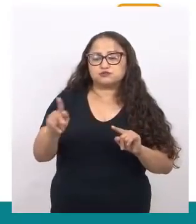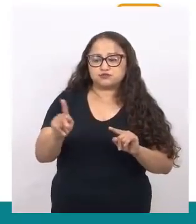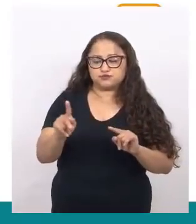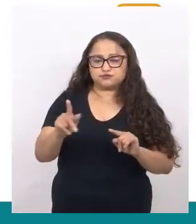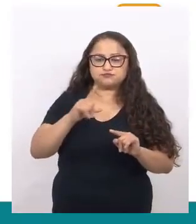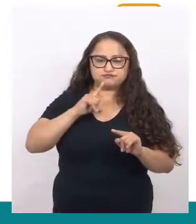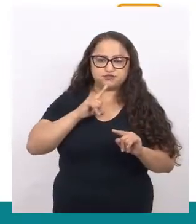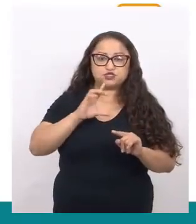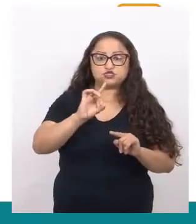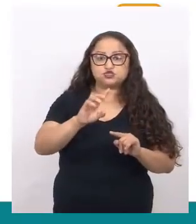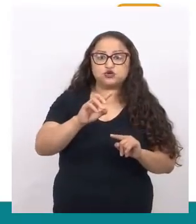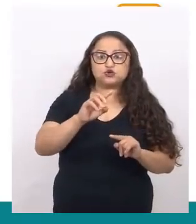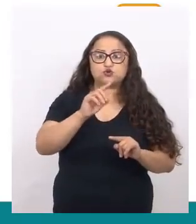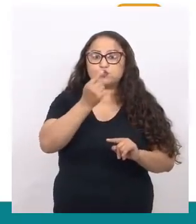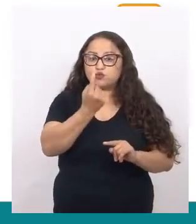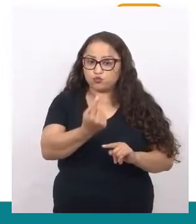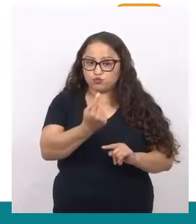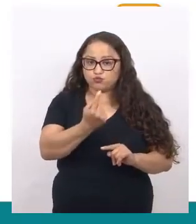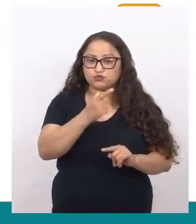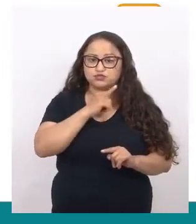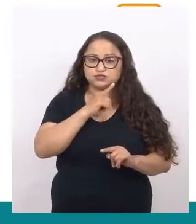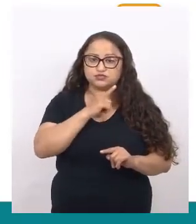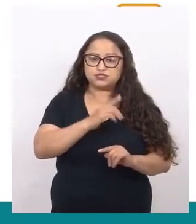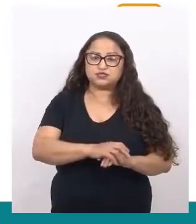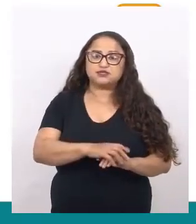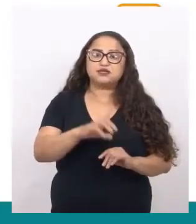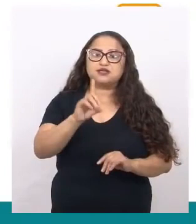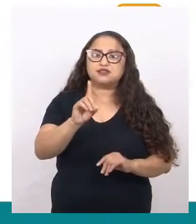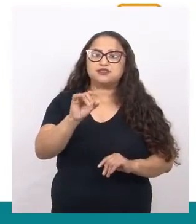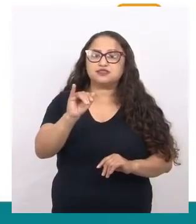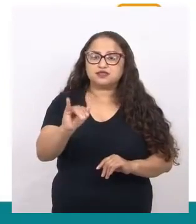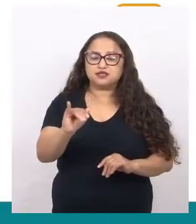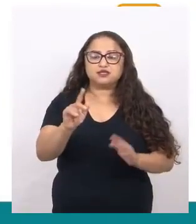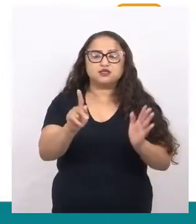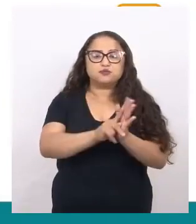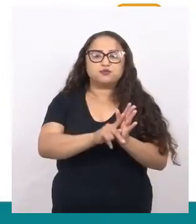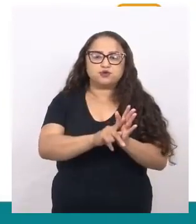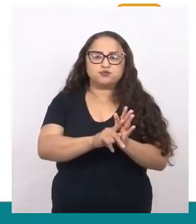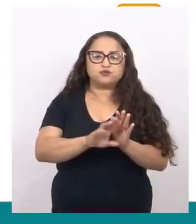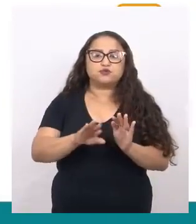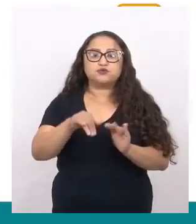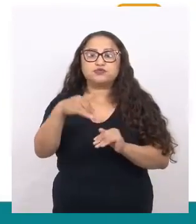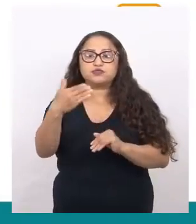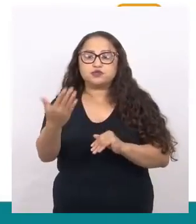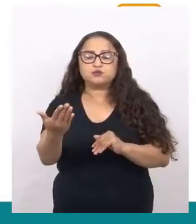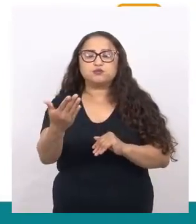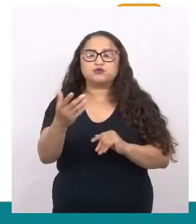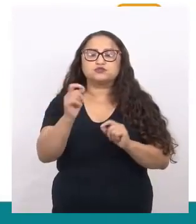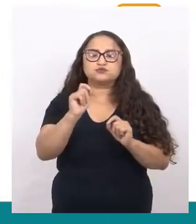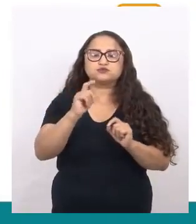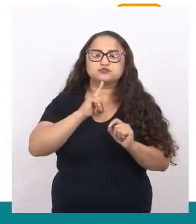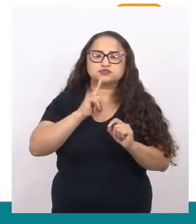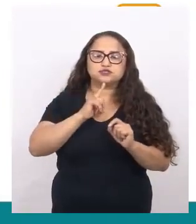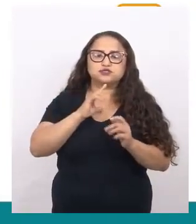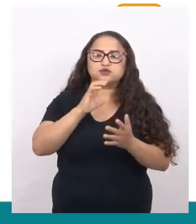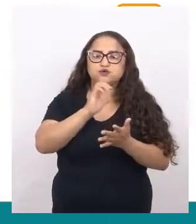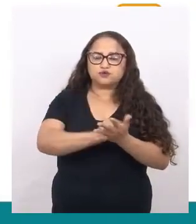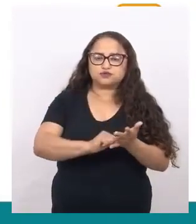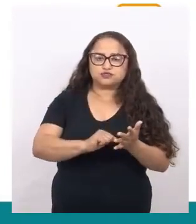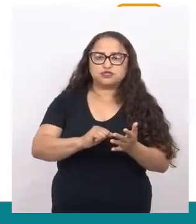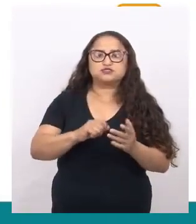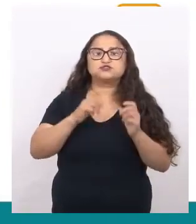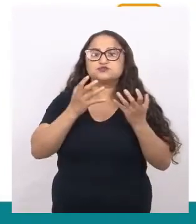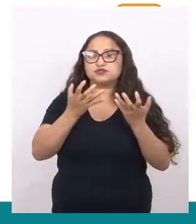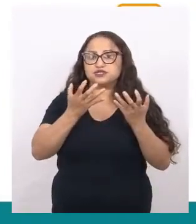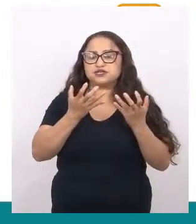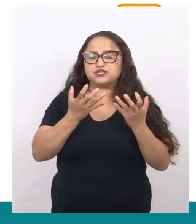único DI habilitado para ele é o DI efetivo. Posteriormente, os estáveis e depois os contratados e candidatos à